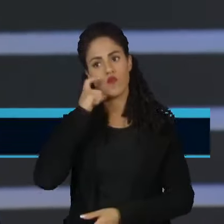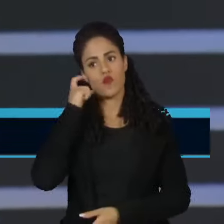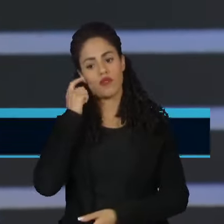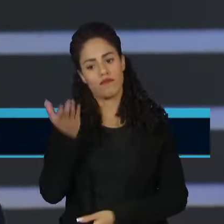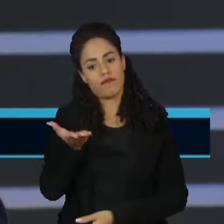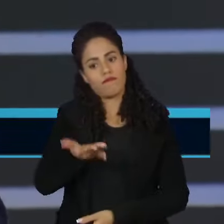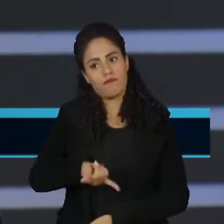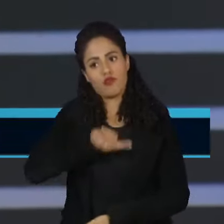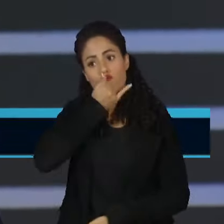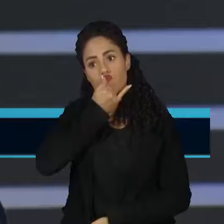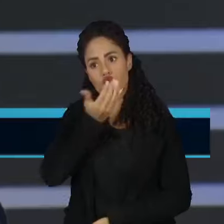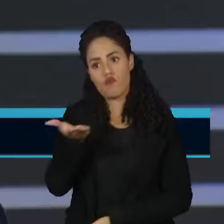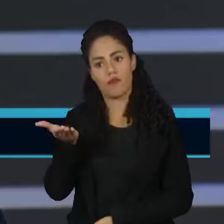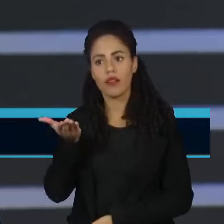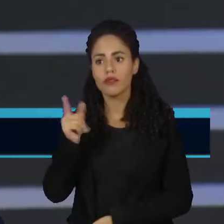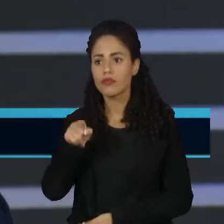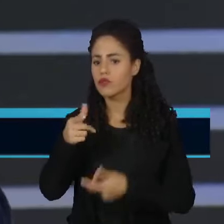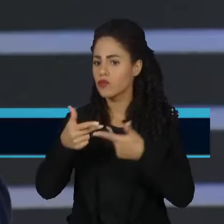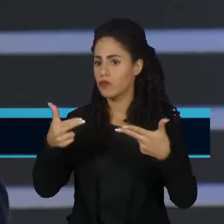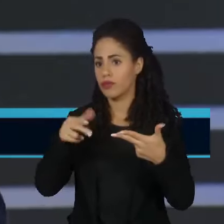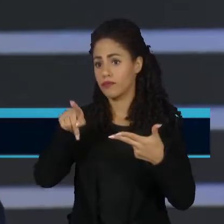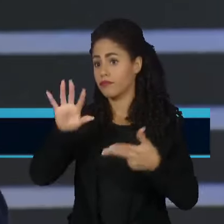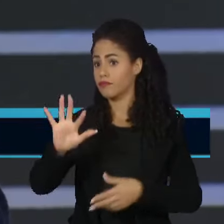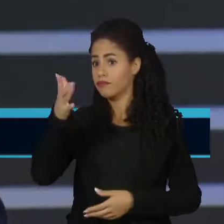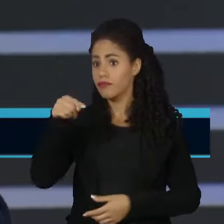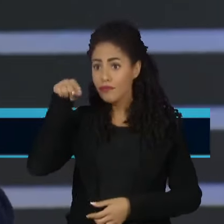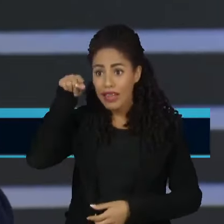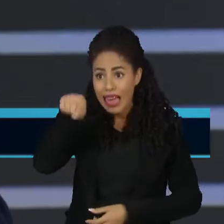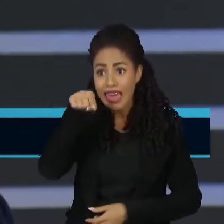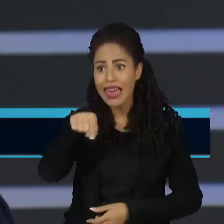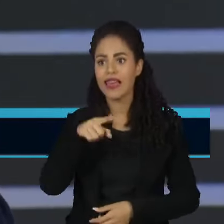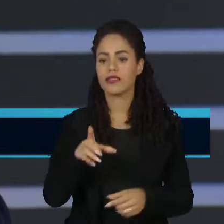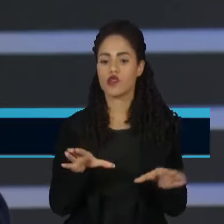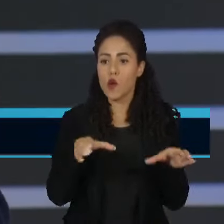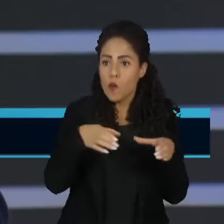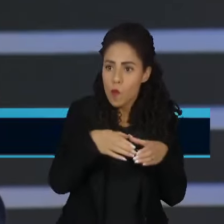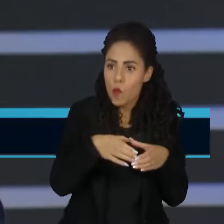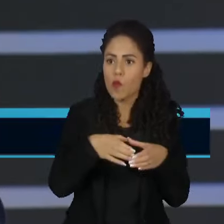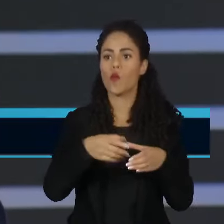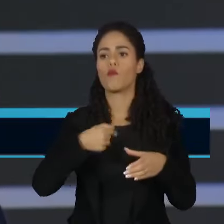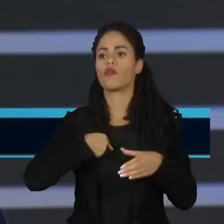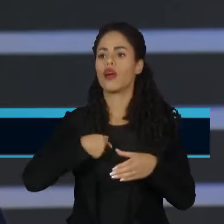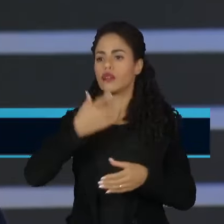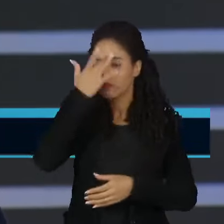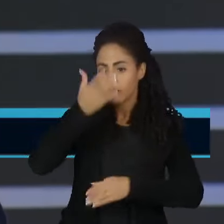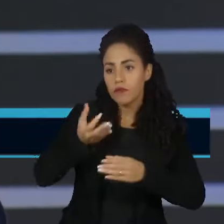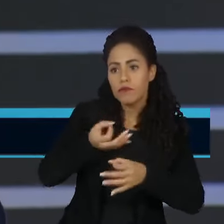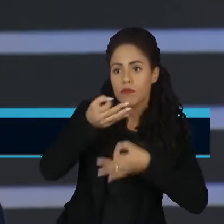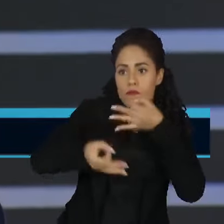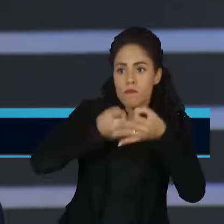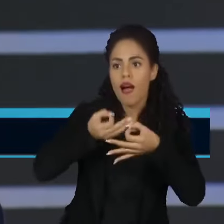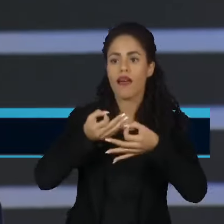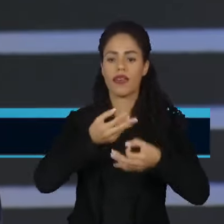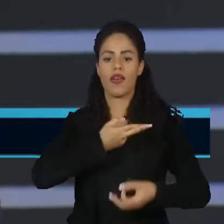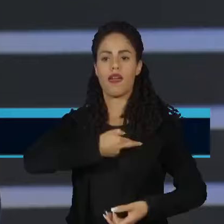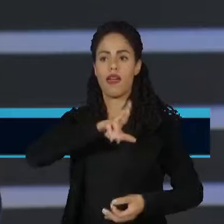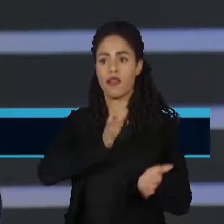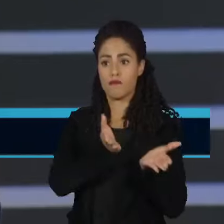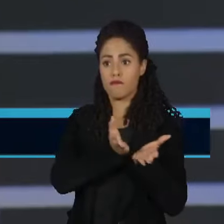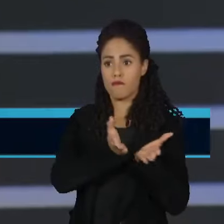é fazendo todas as concessões a essa bancada da Sharia tropical, tudo que eles propuseram, ele vai aprovar, fazer tudo para